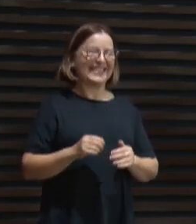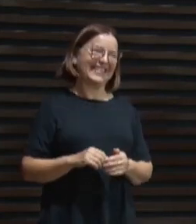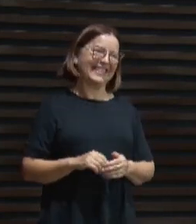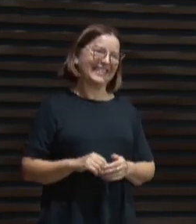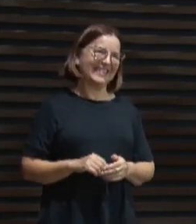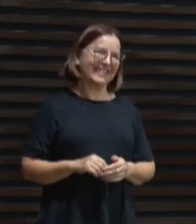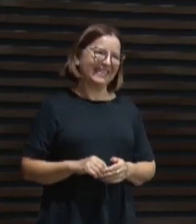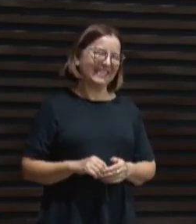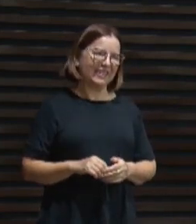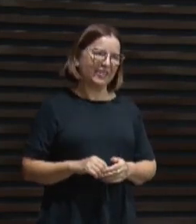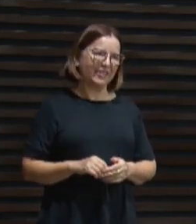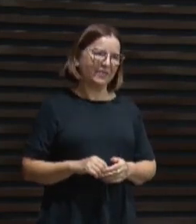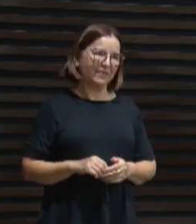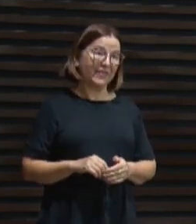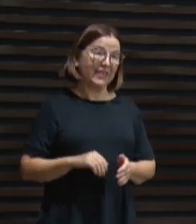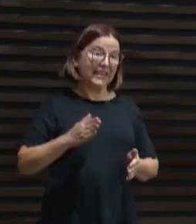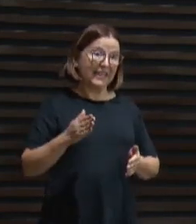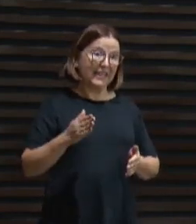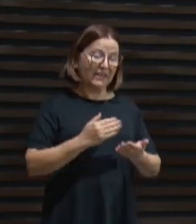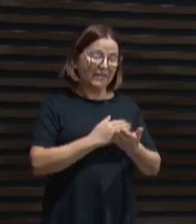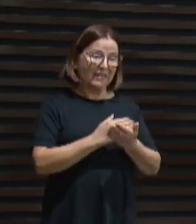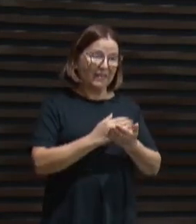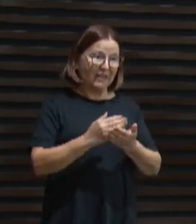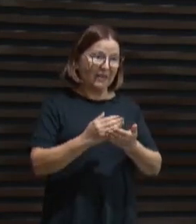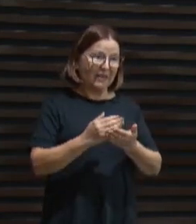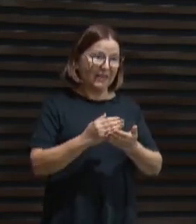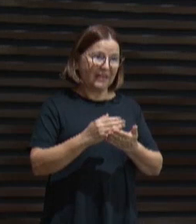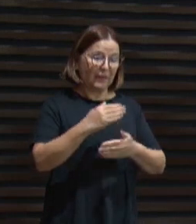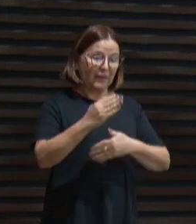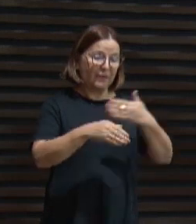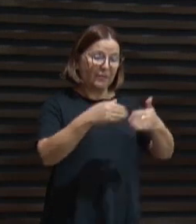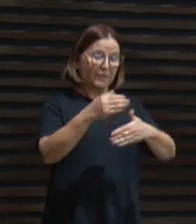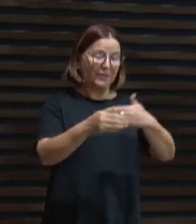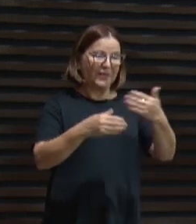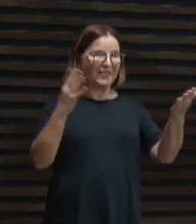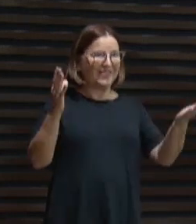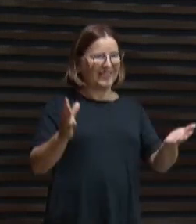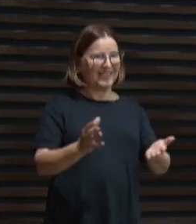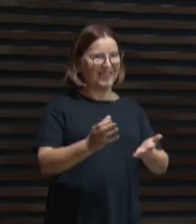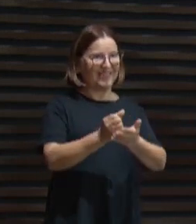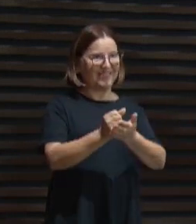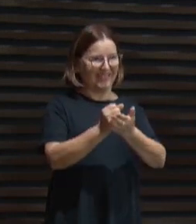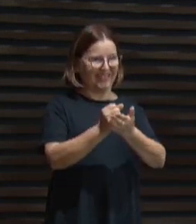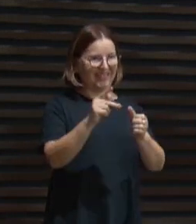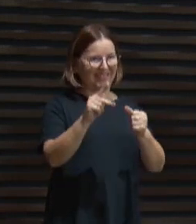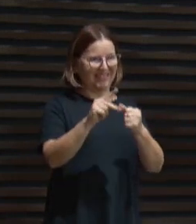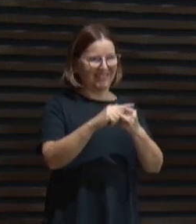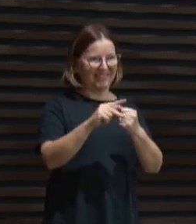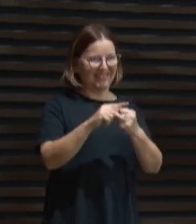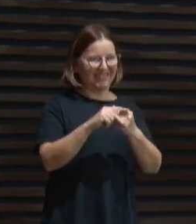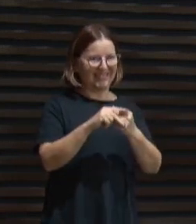Jesus inicia um processo de redenção deste homem,